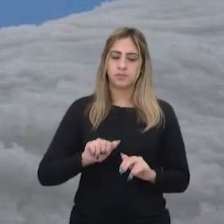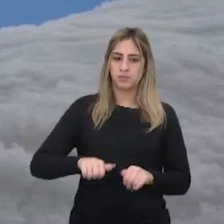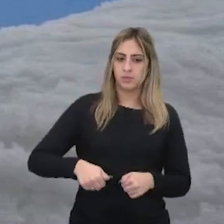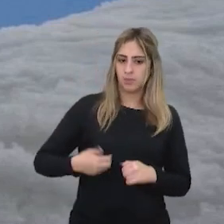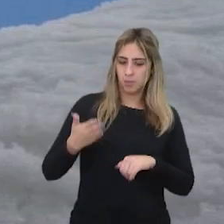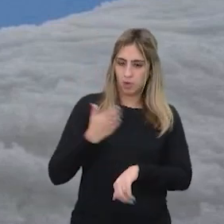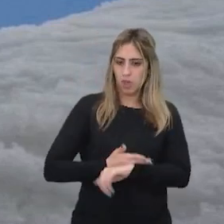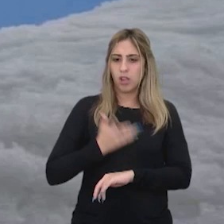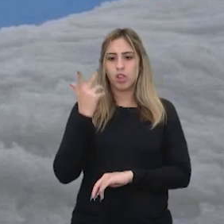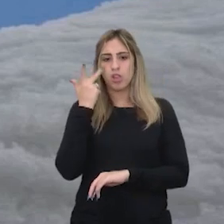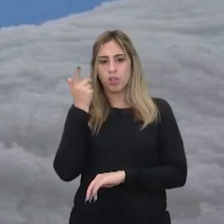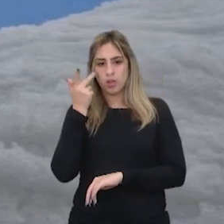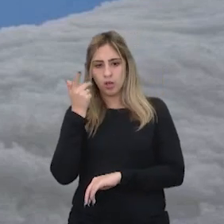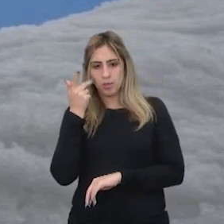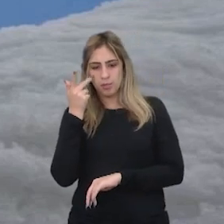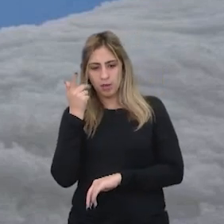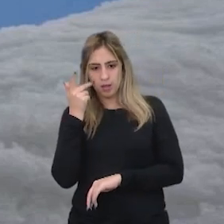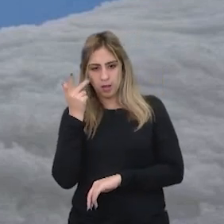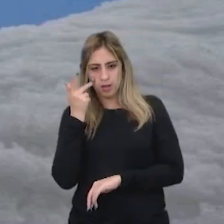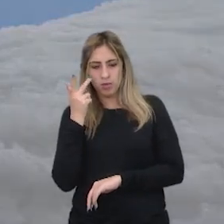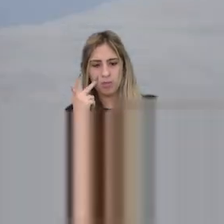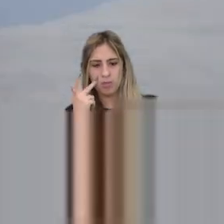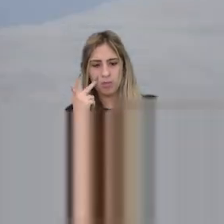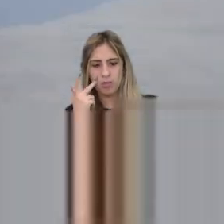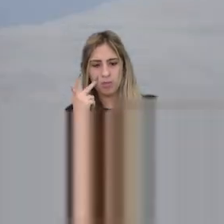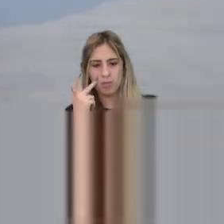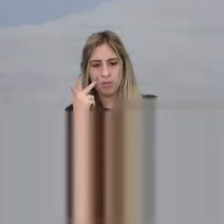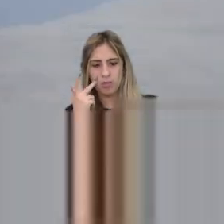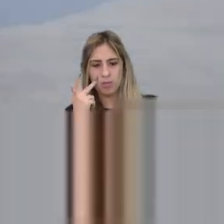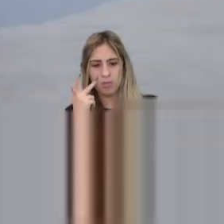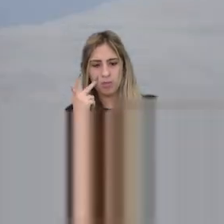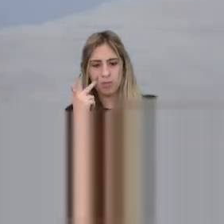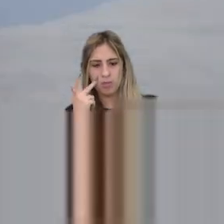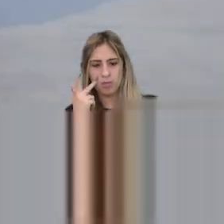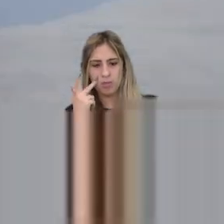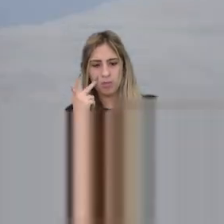uma bota normal não, é uma bota dupla, que já é uma bota de gelo, que ela é mais